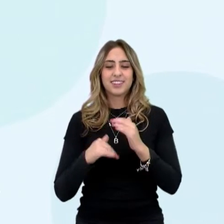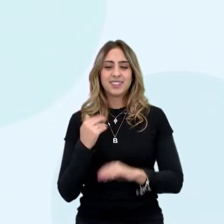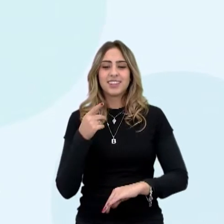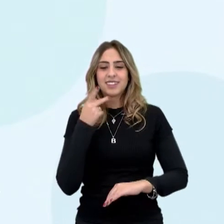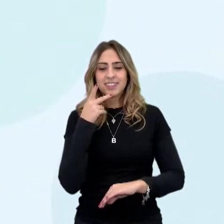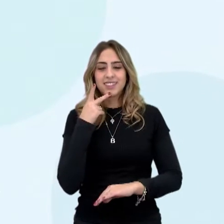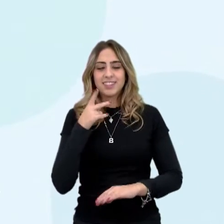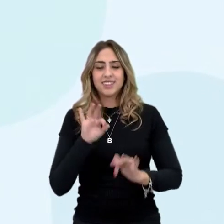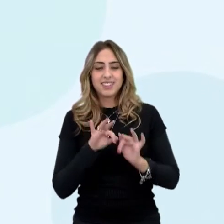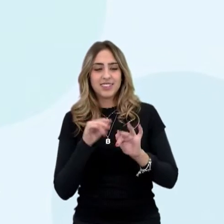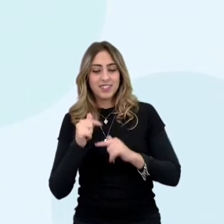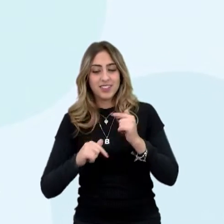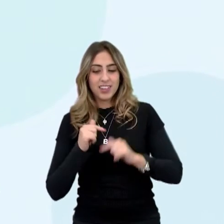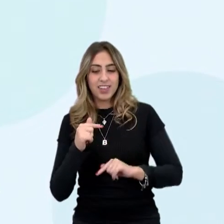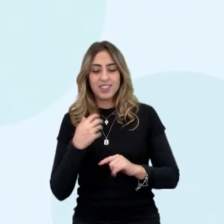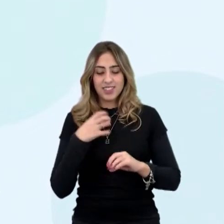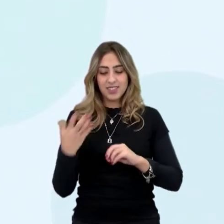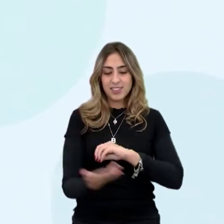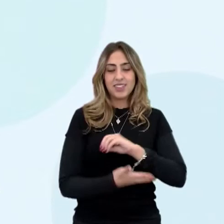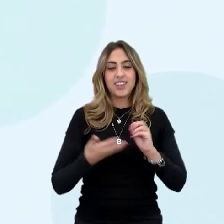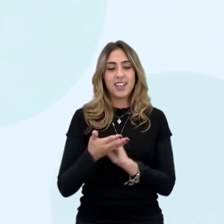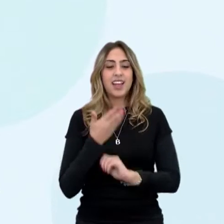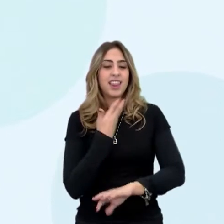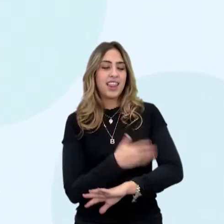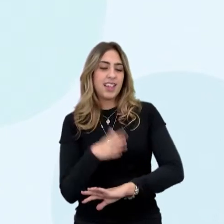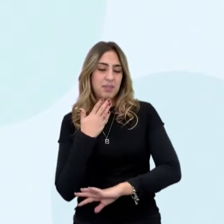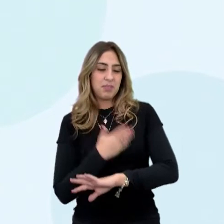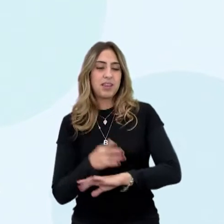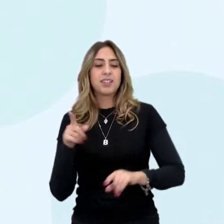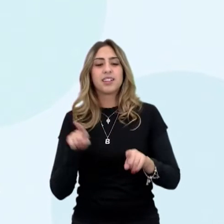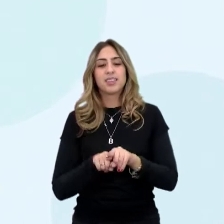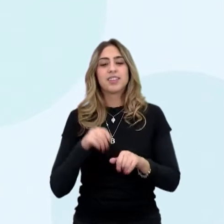de um funcionário com base na formação acadêmica e nos